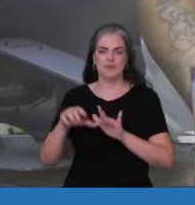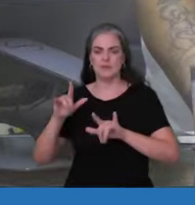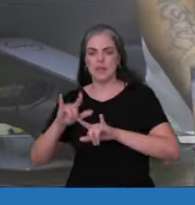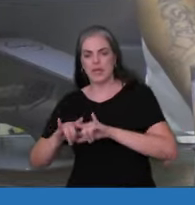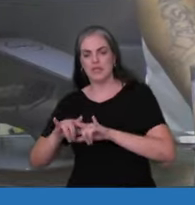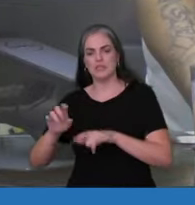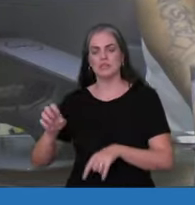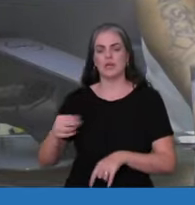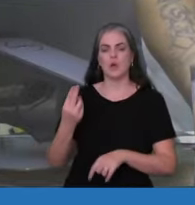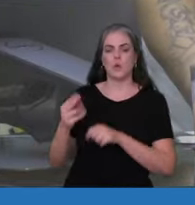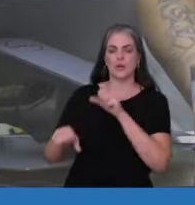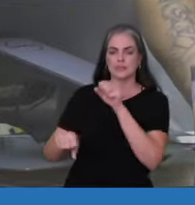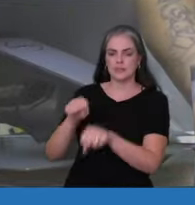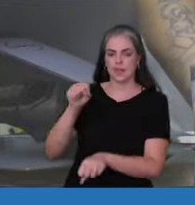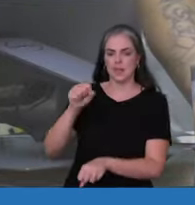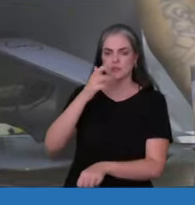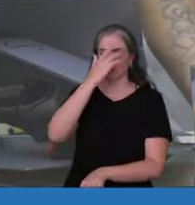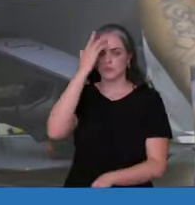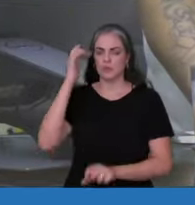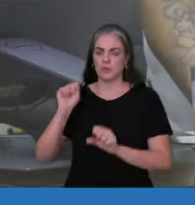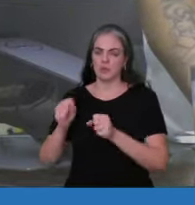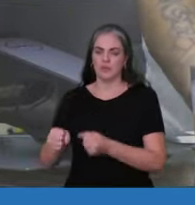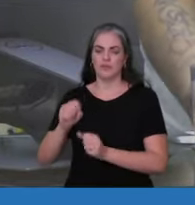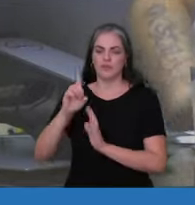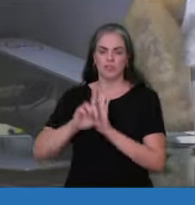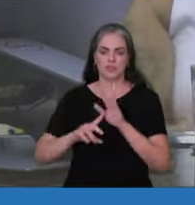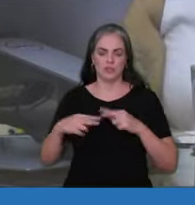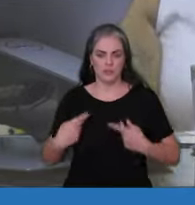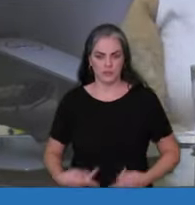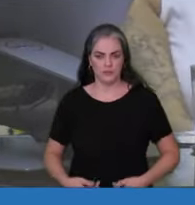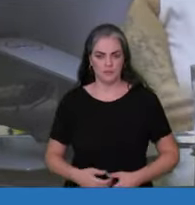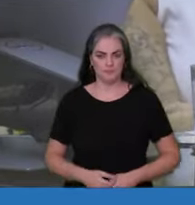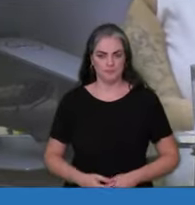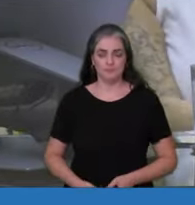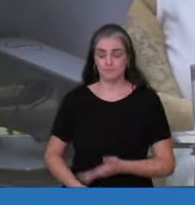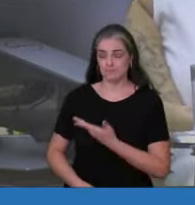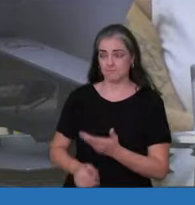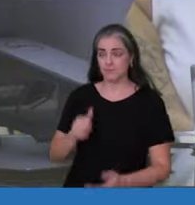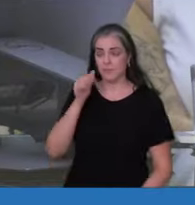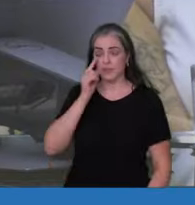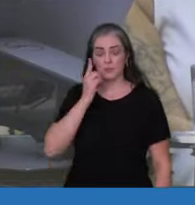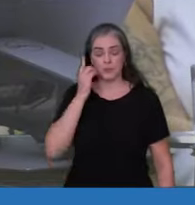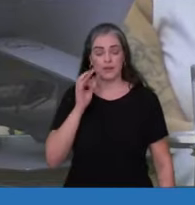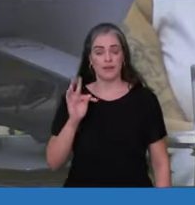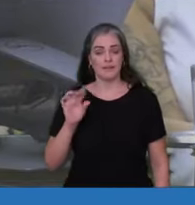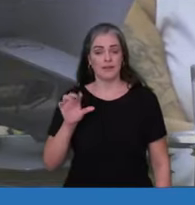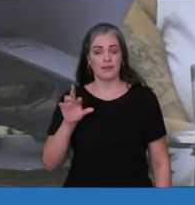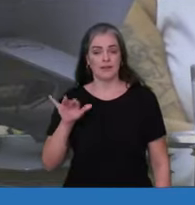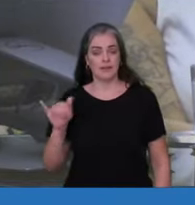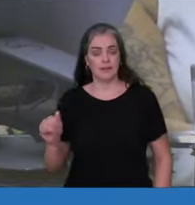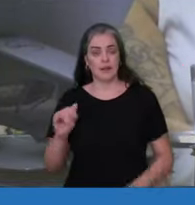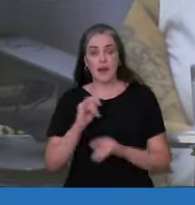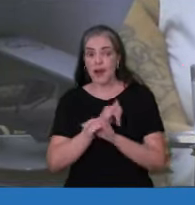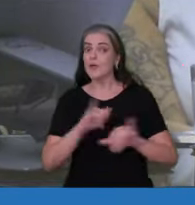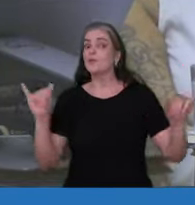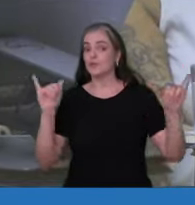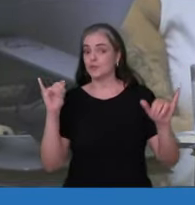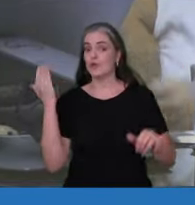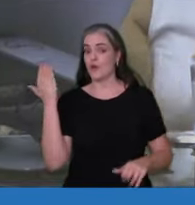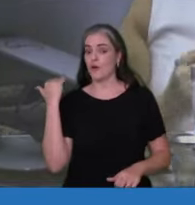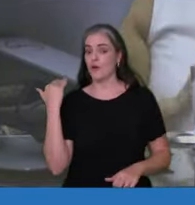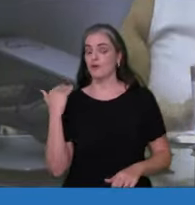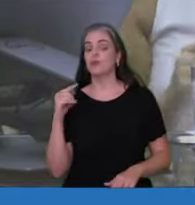de direitos humanos. A deputada Talília Petrone anunciou essa semana a apresentação de uma PEC,